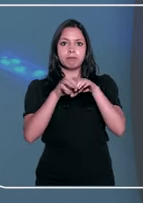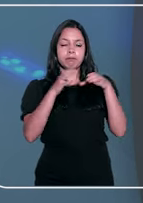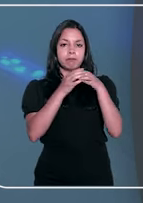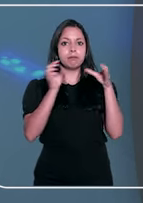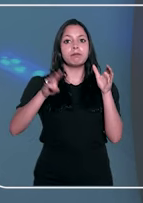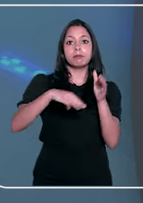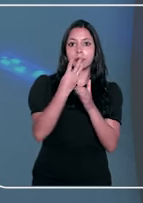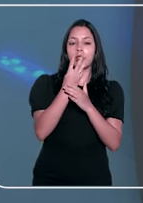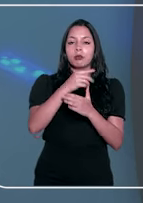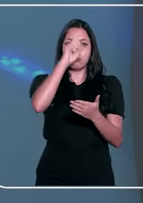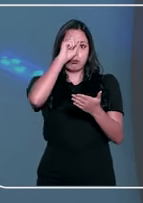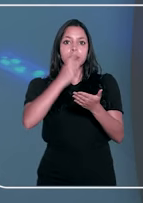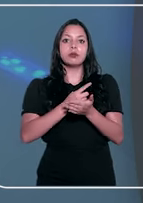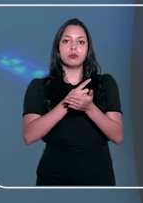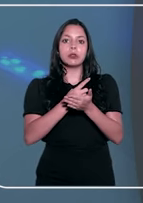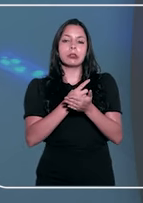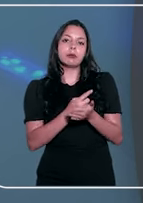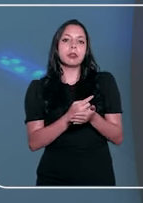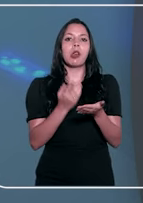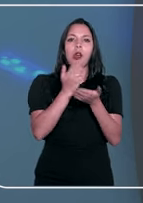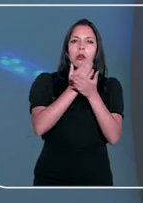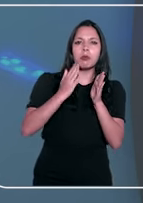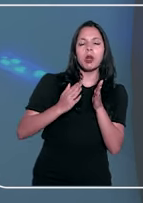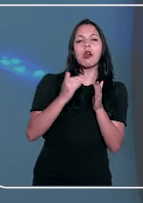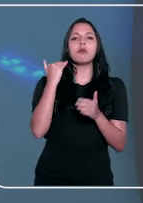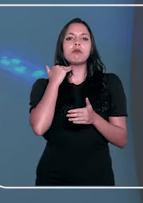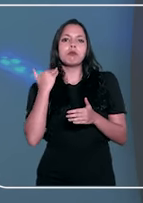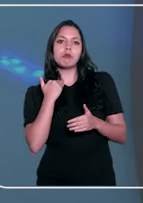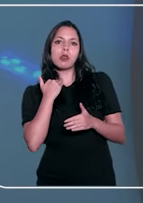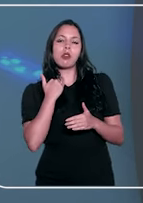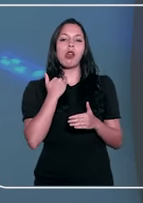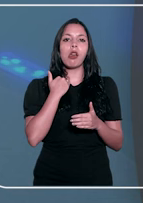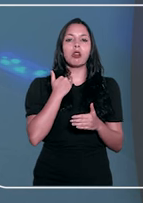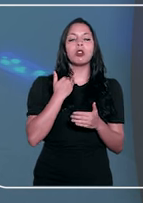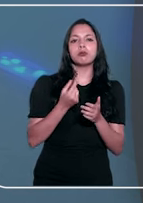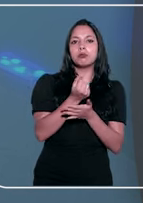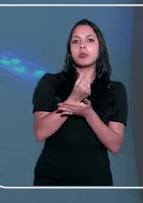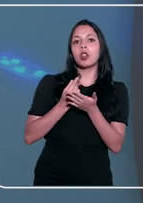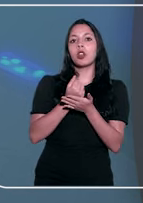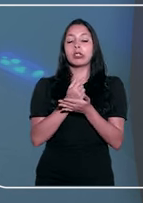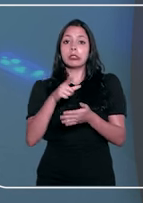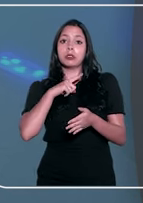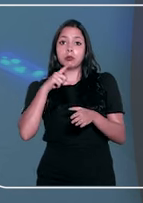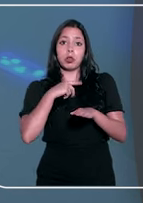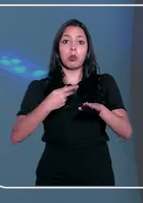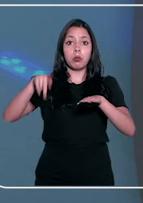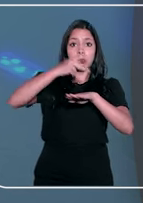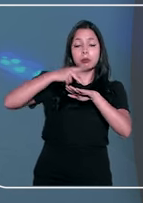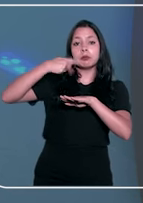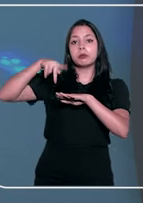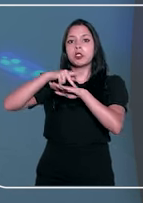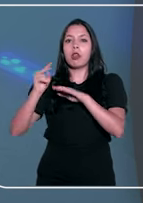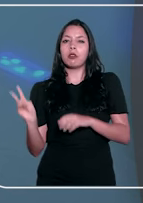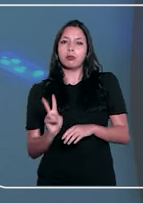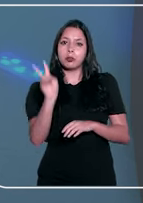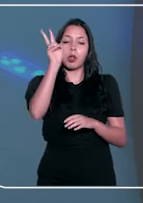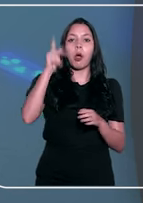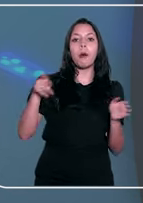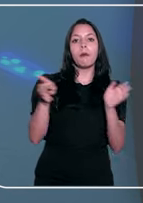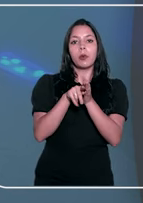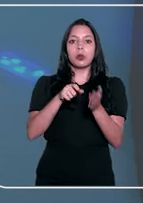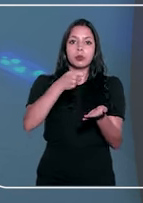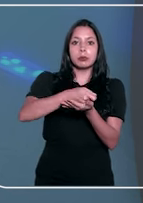foi decidido que estão isentas de tarifas bancárias as remessas ao exterior de valores relativos ao pagamento de